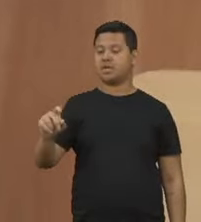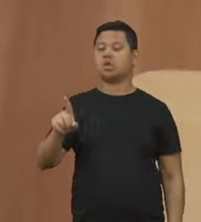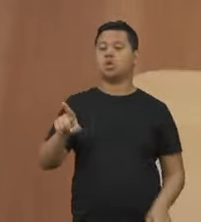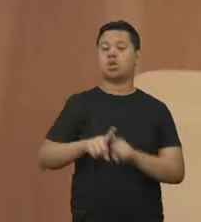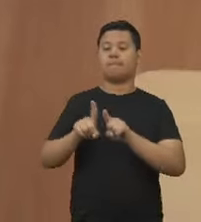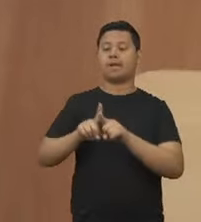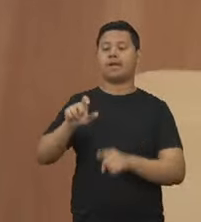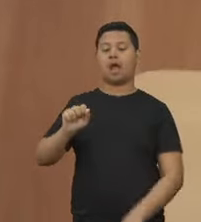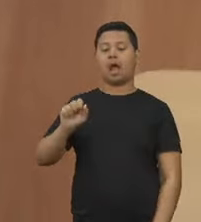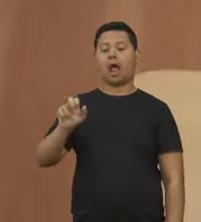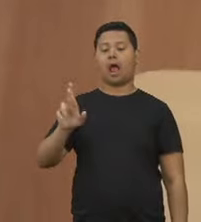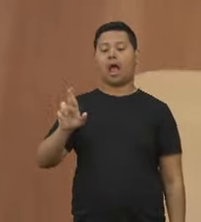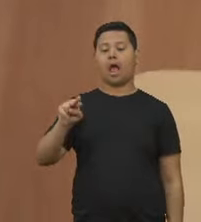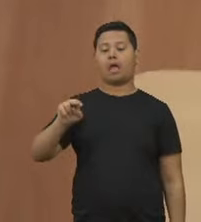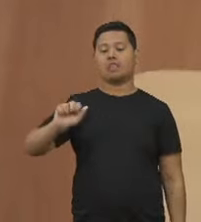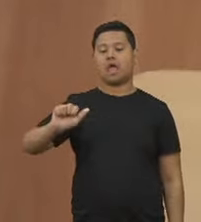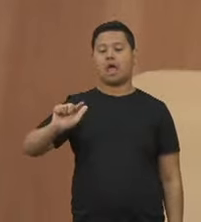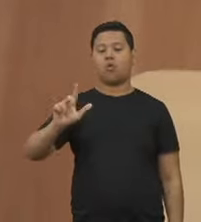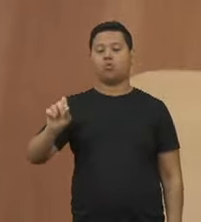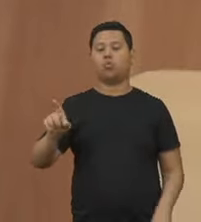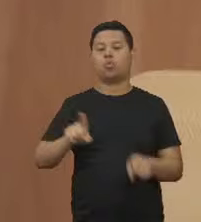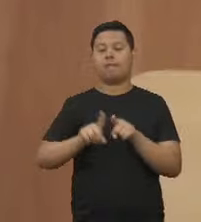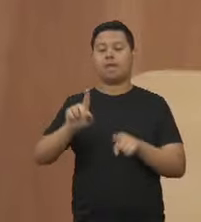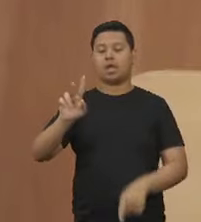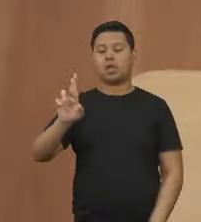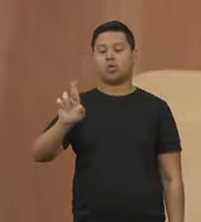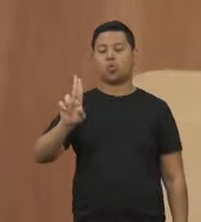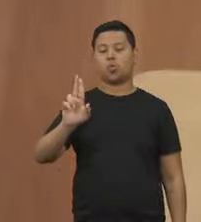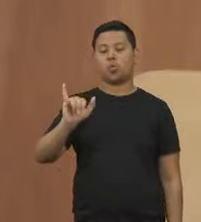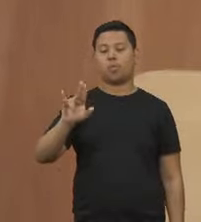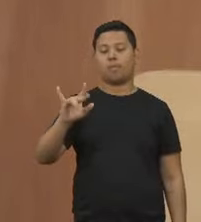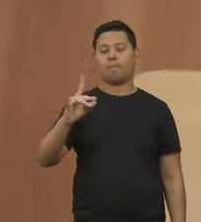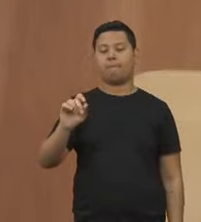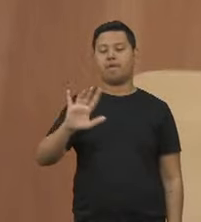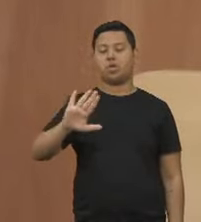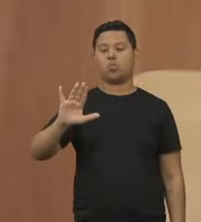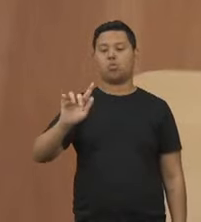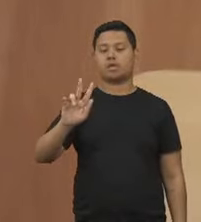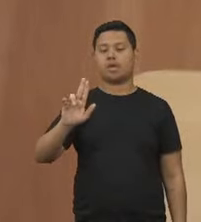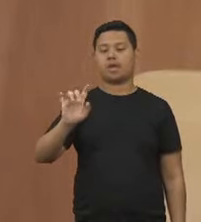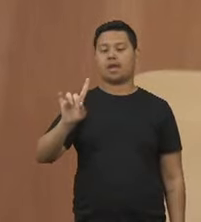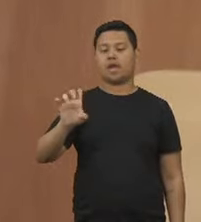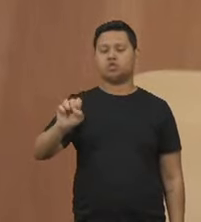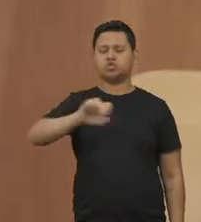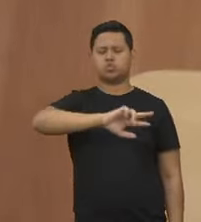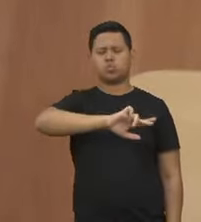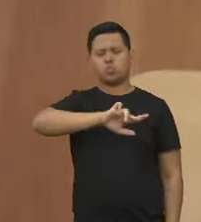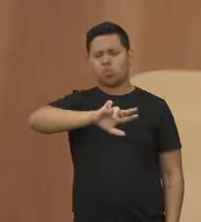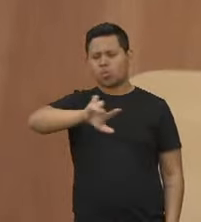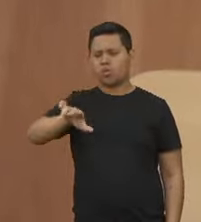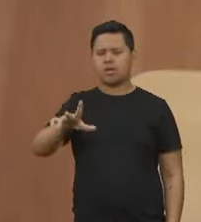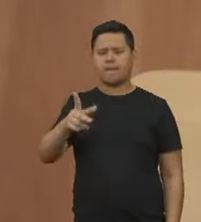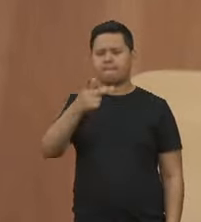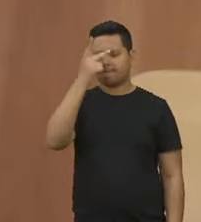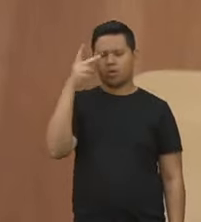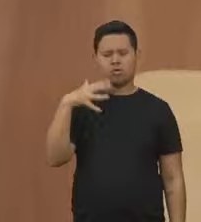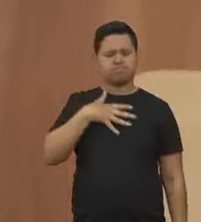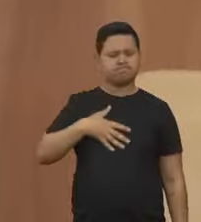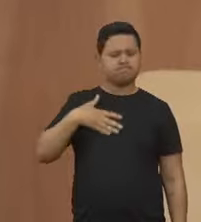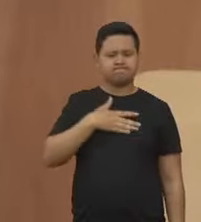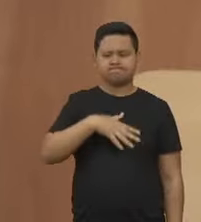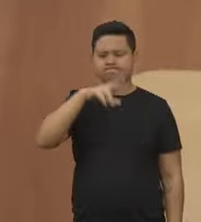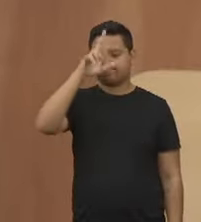Arnaldo, o Valdir Beissola, o Rubinho Despachante, que é o Rubinho Guedes, todo o pessoal que curte o cavalo e que tem